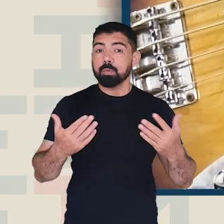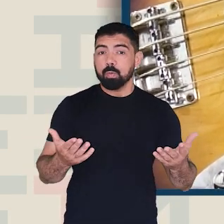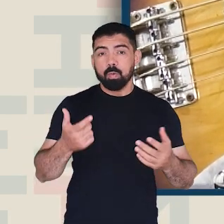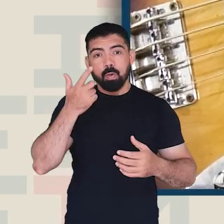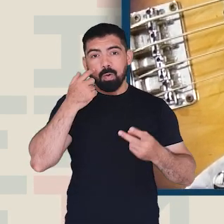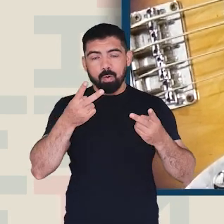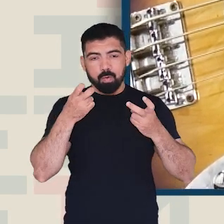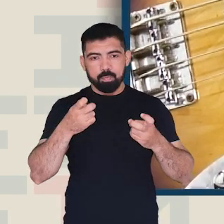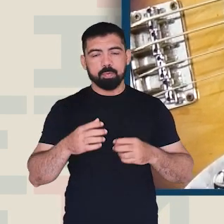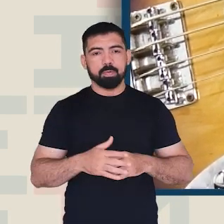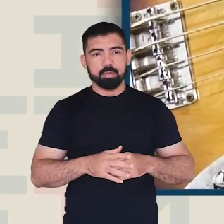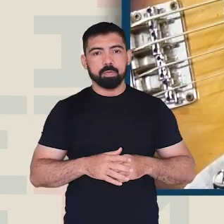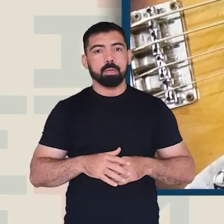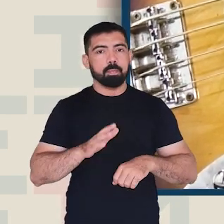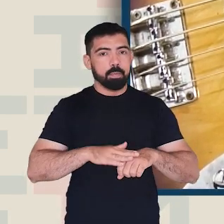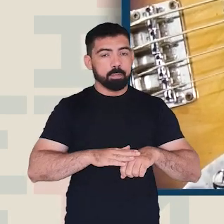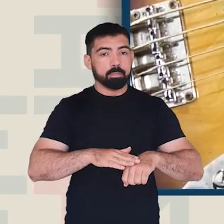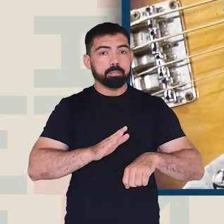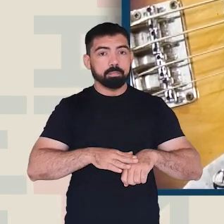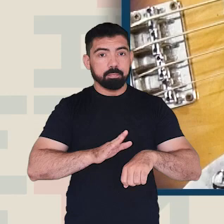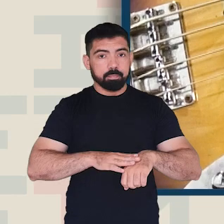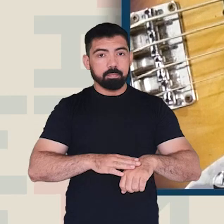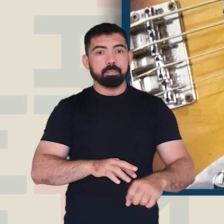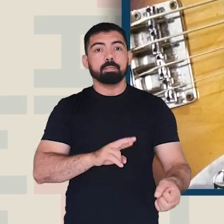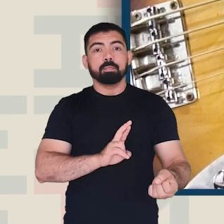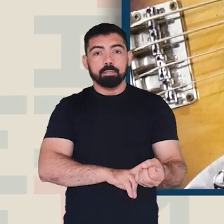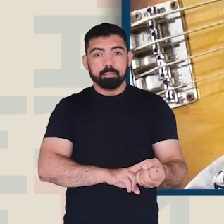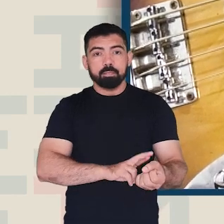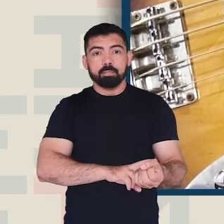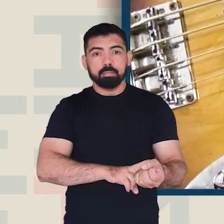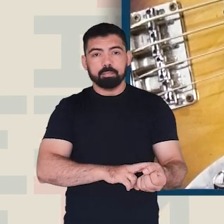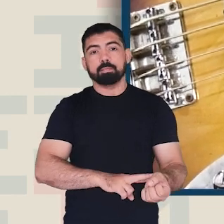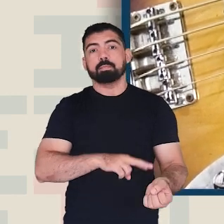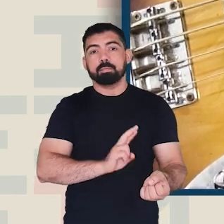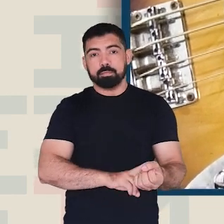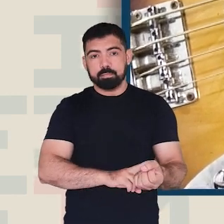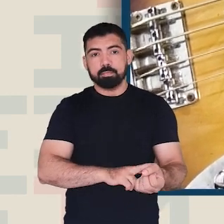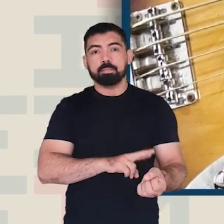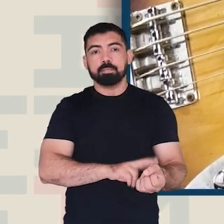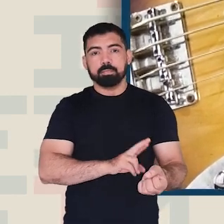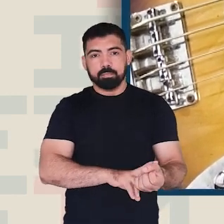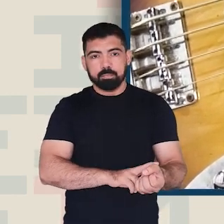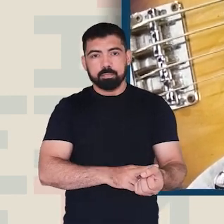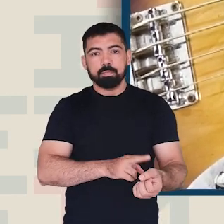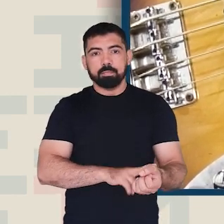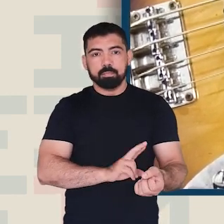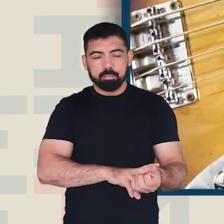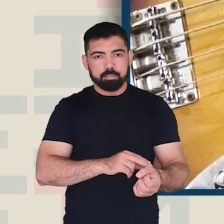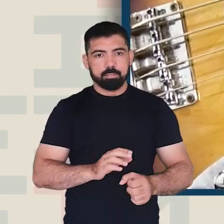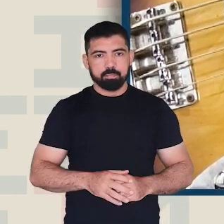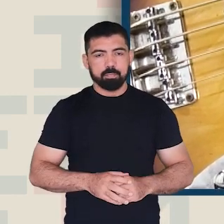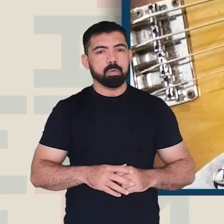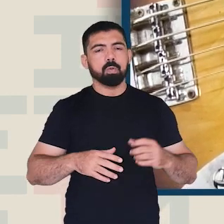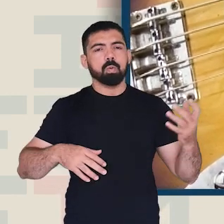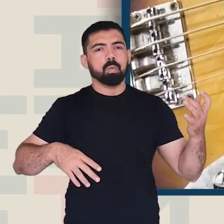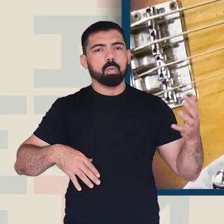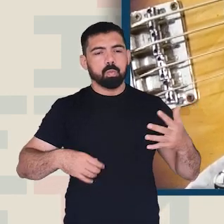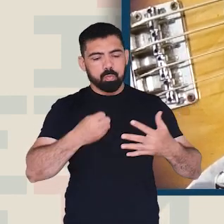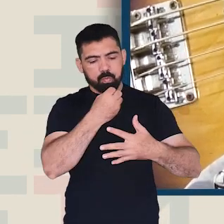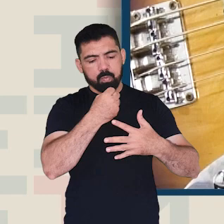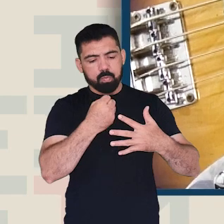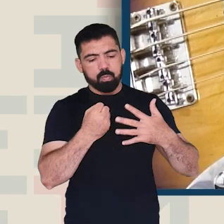Observe que eu estou tocando pá, pá, pá, o ritmo. Pá, pá, pá, pá, pá, pá. E as notas, tônica e